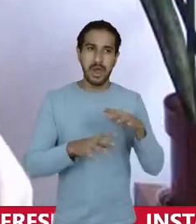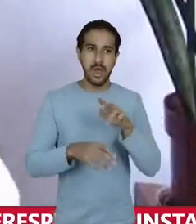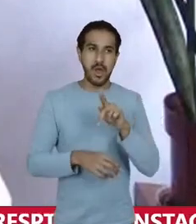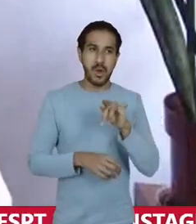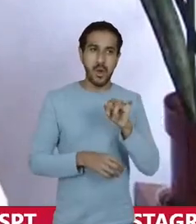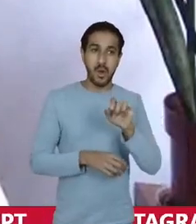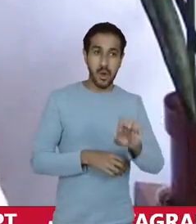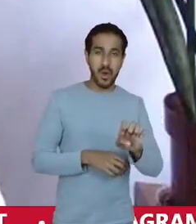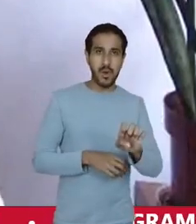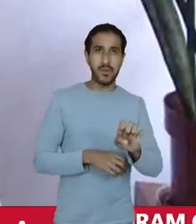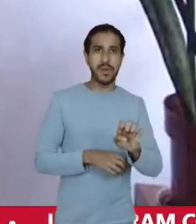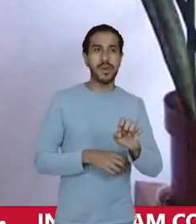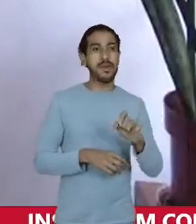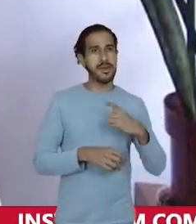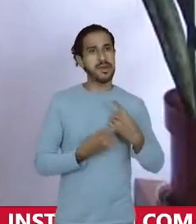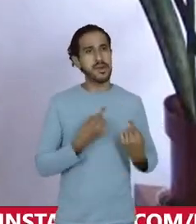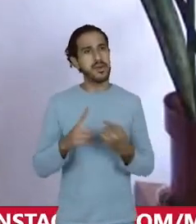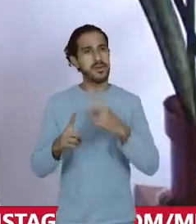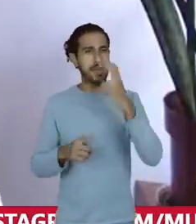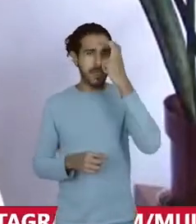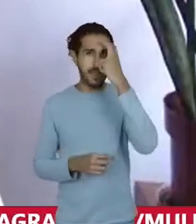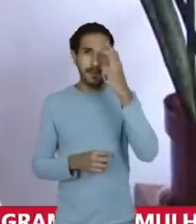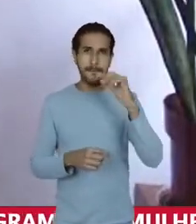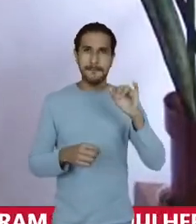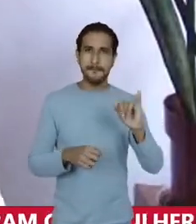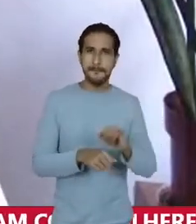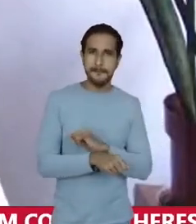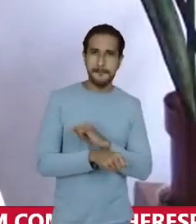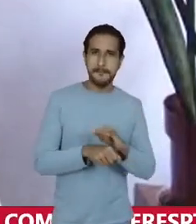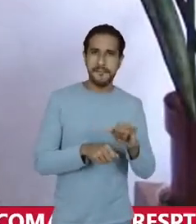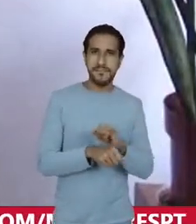golpe, ele tem o ataque à cultura como